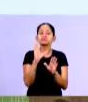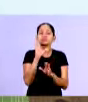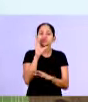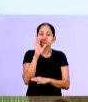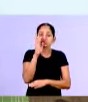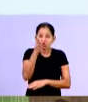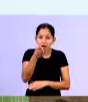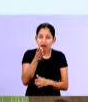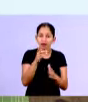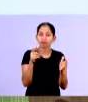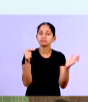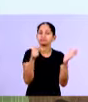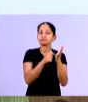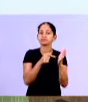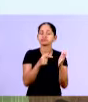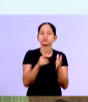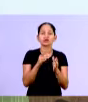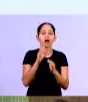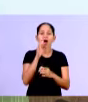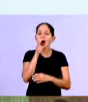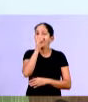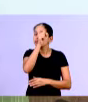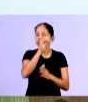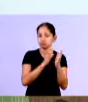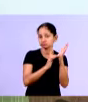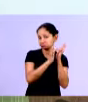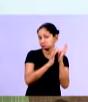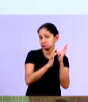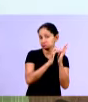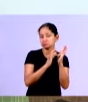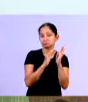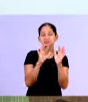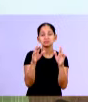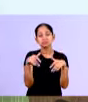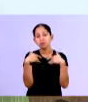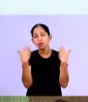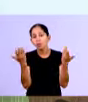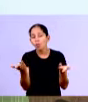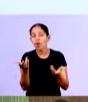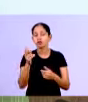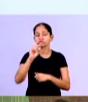igual, vai aparecer na calculadora, no que você estiver utilizando aí, um resultado de